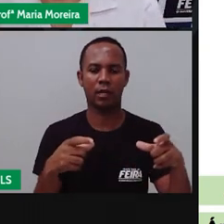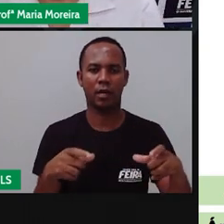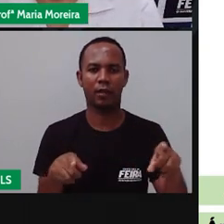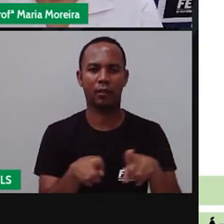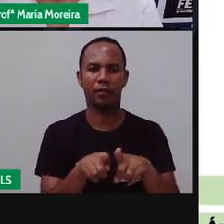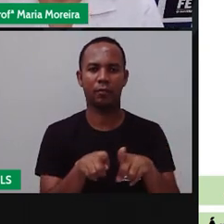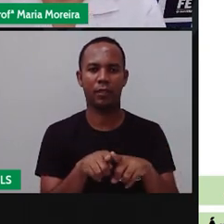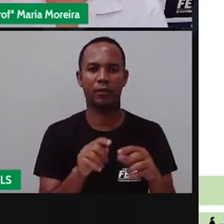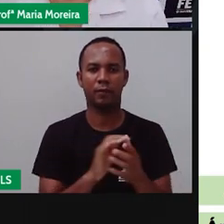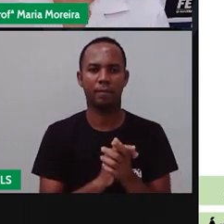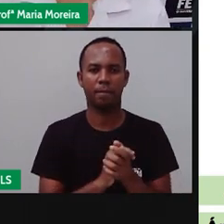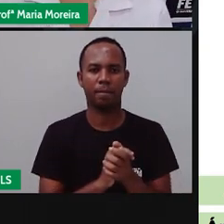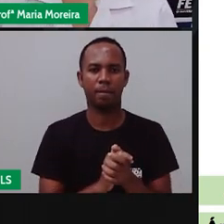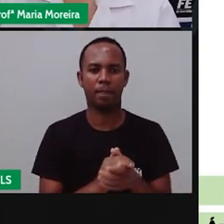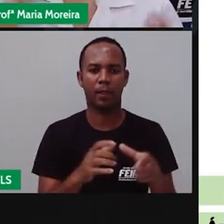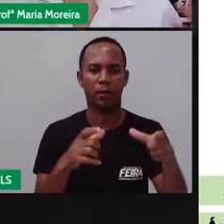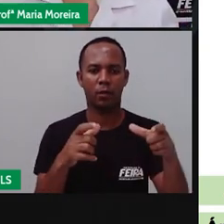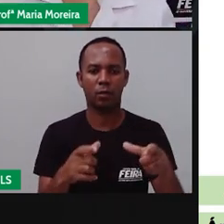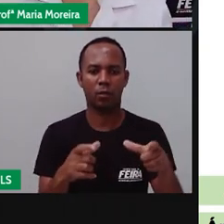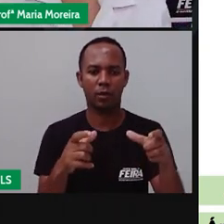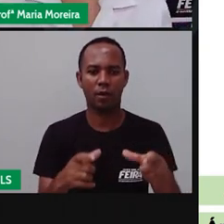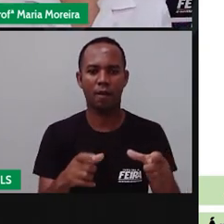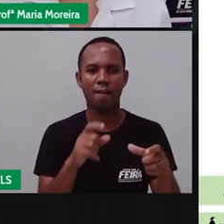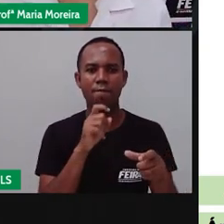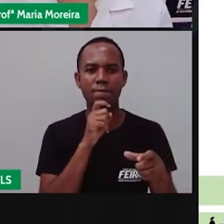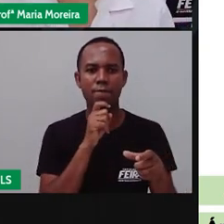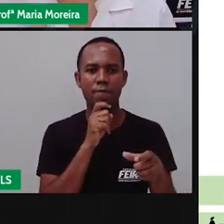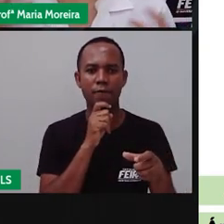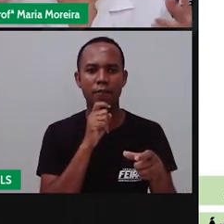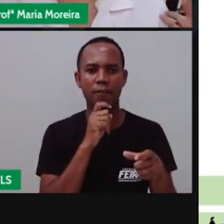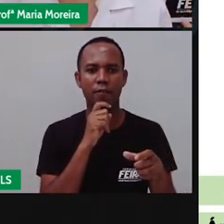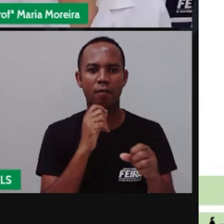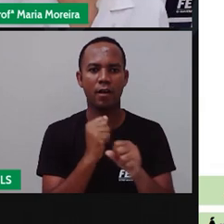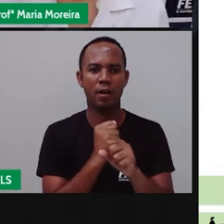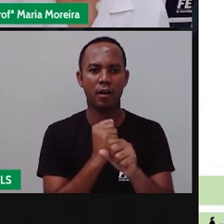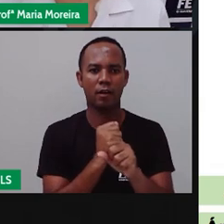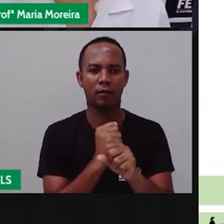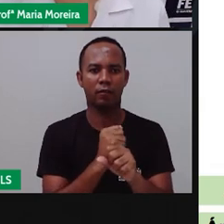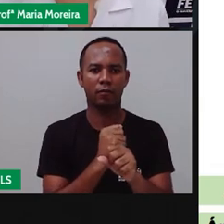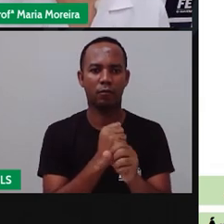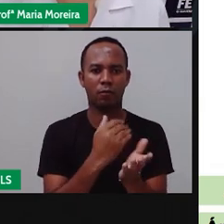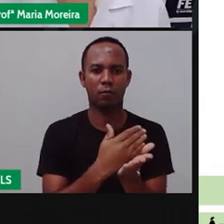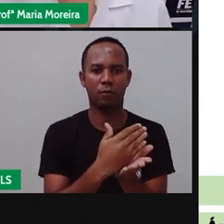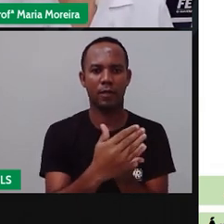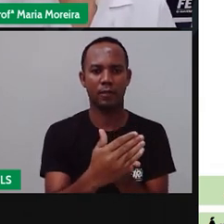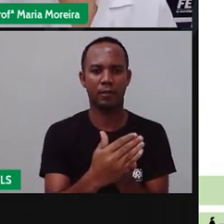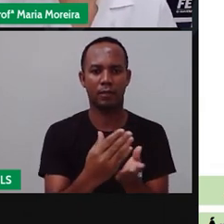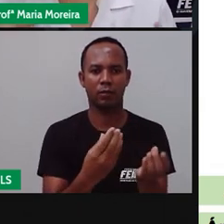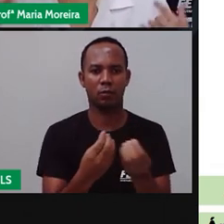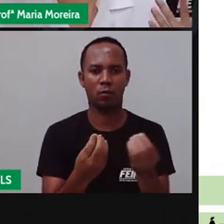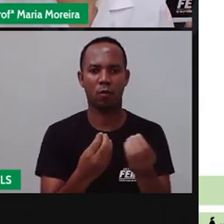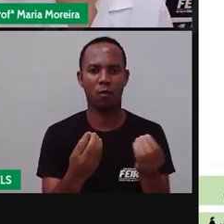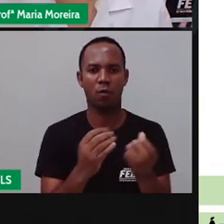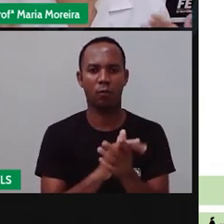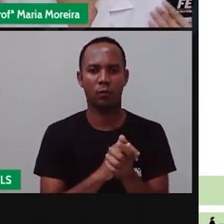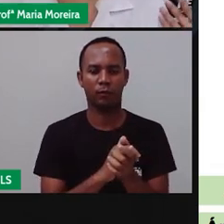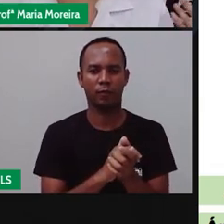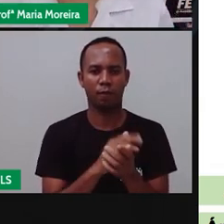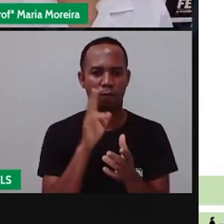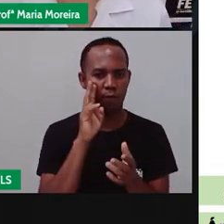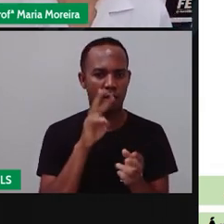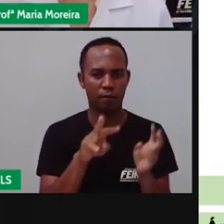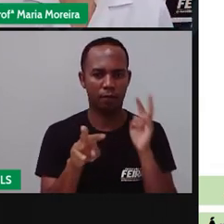Quando a gente vai em um local frio, como é agora o período do meio do ano aí, né, que seria o nosso inverno, a gente vai fazer o quê? Vai